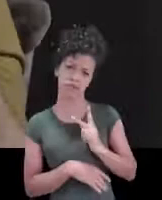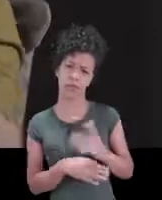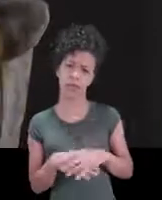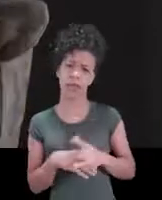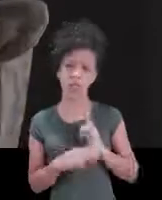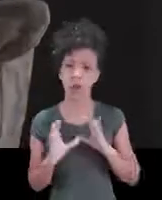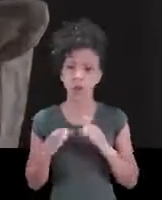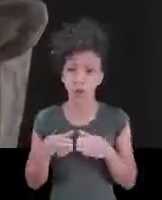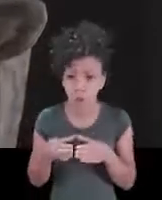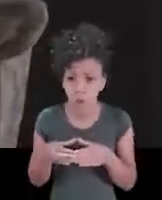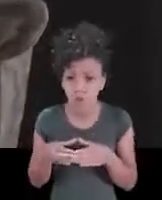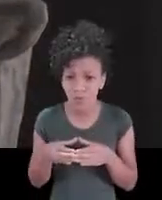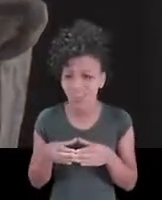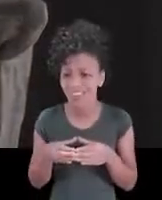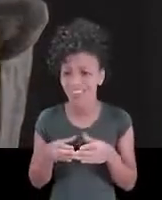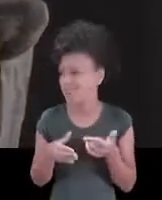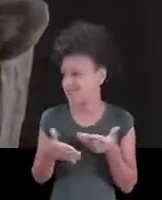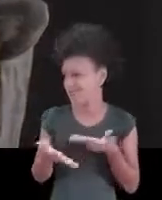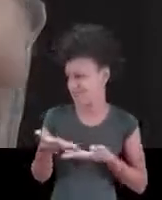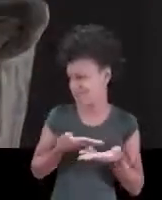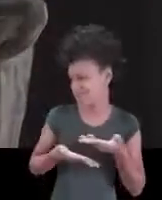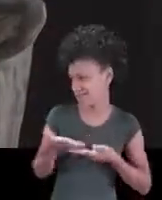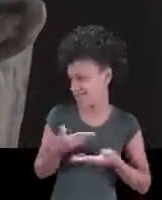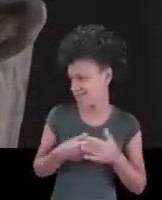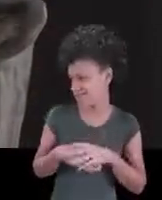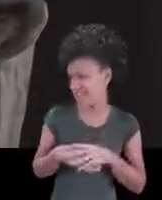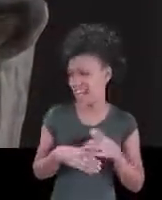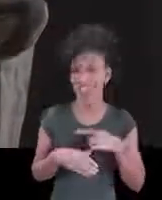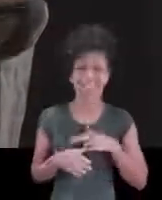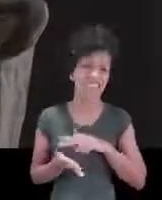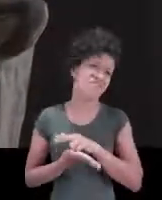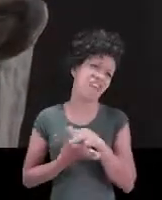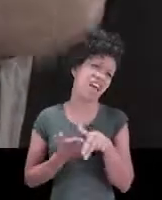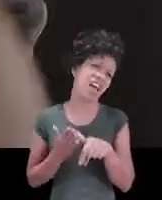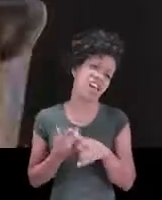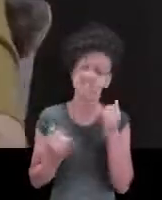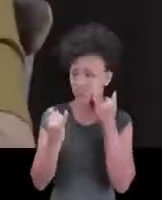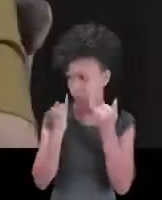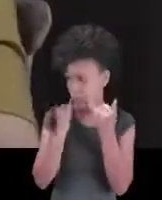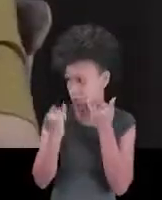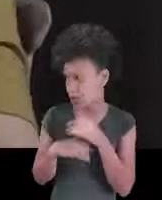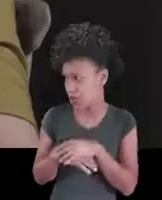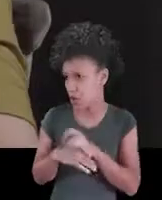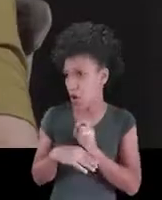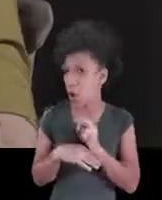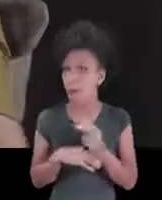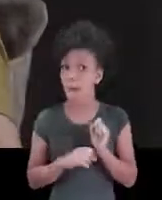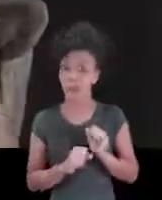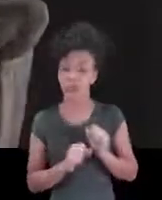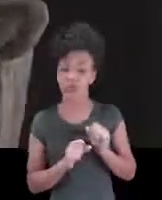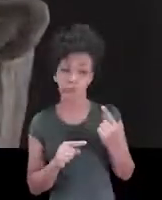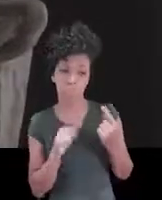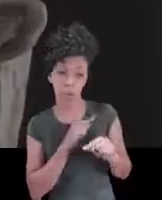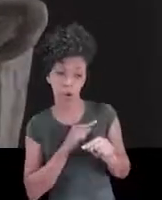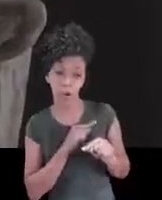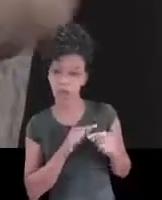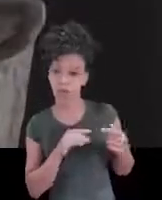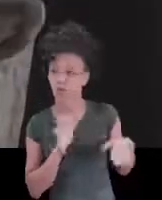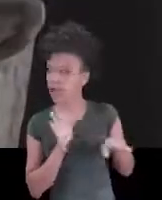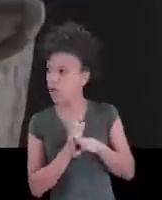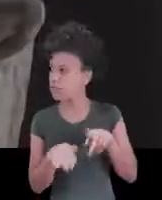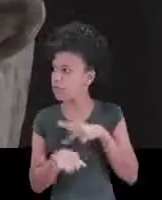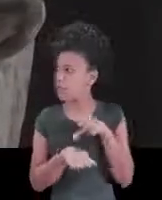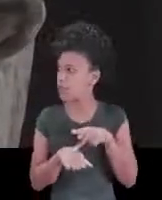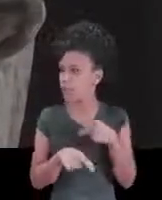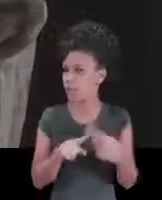particularmente eu tenho um grupo que eu nem eu nem interagir e deve tá rolando uma porrada de coisa que eu posso ser banido de um país de uma entrada